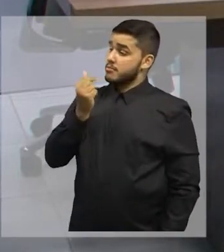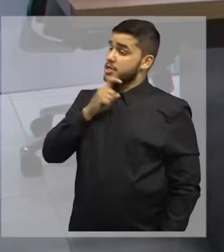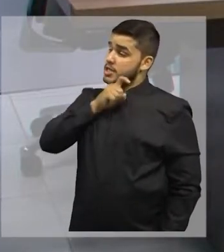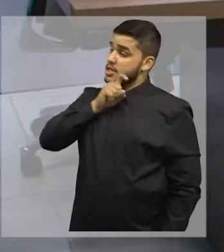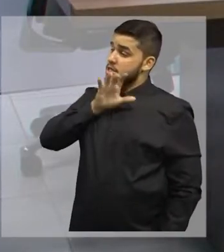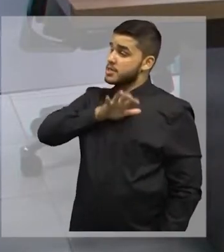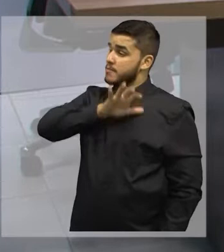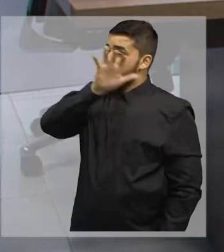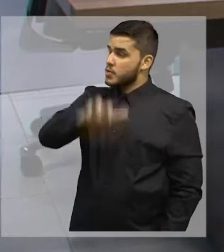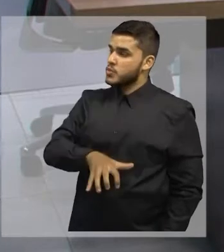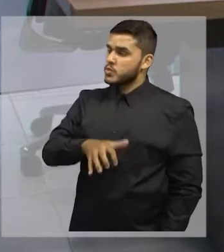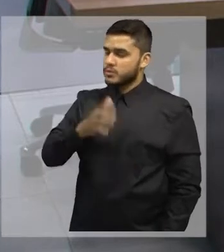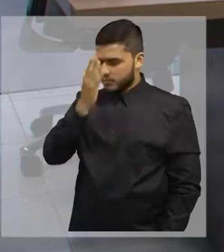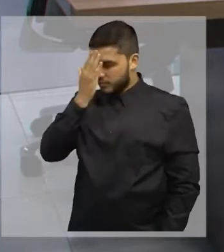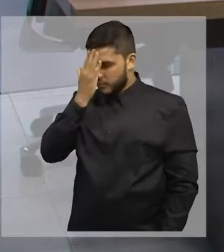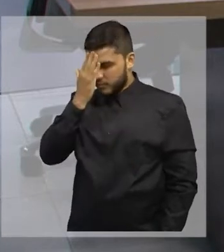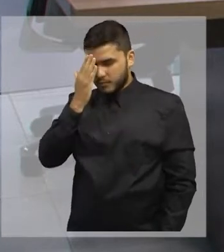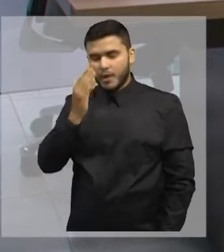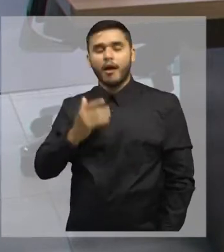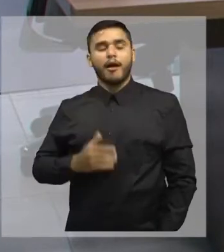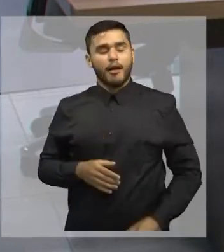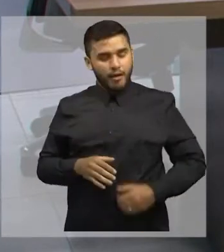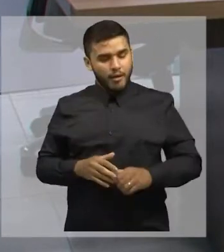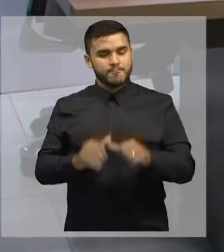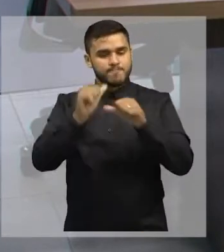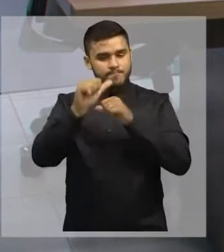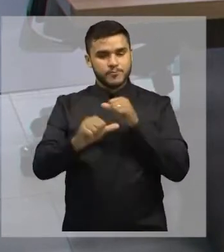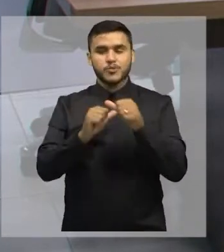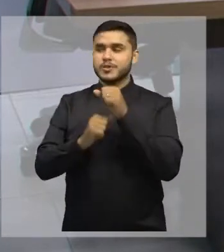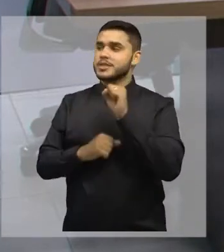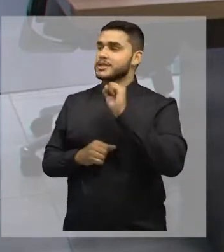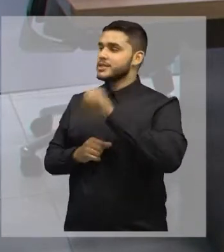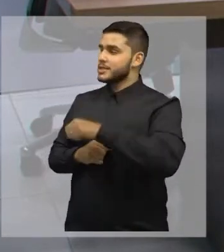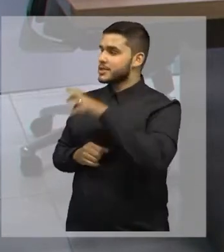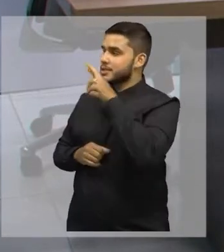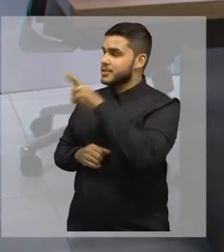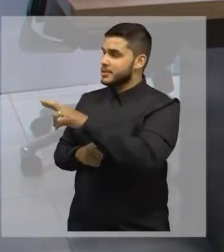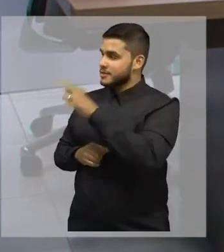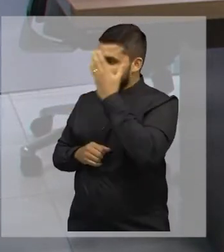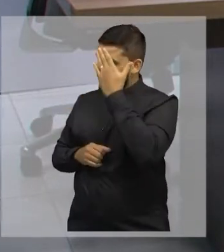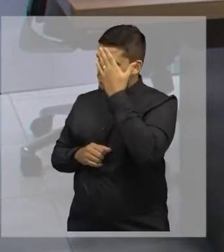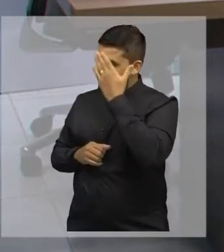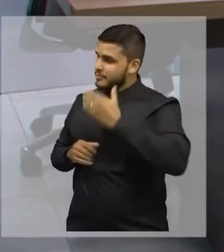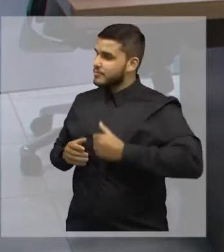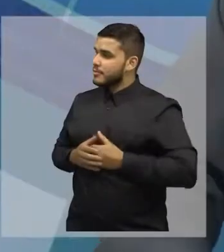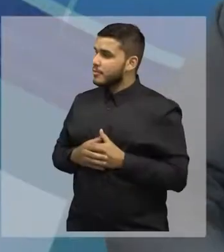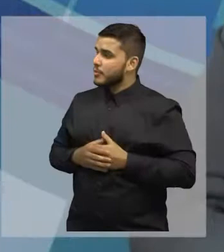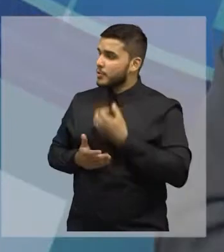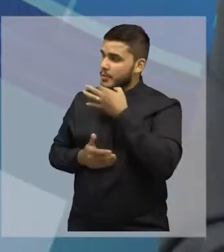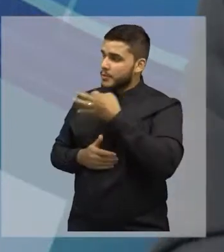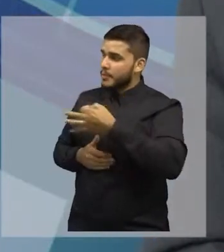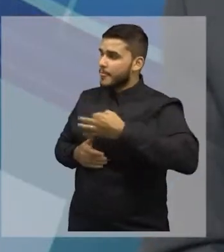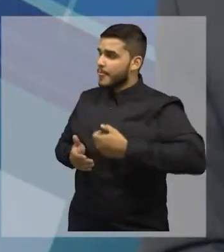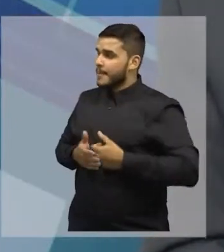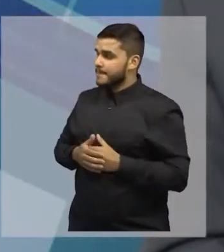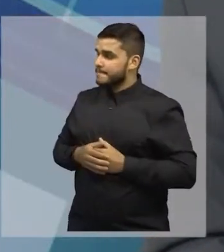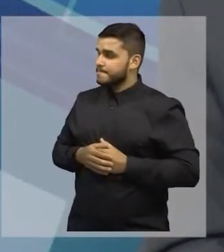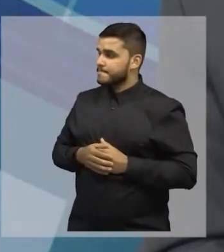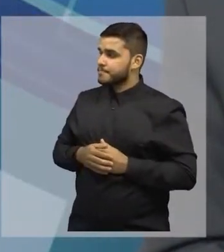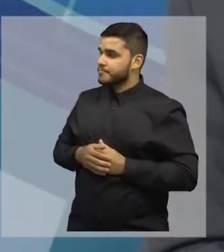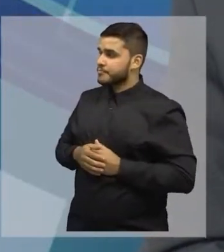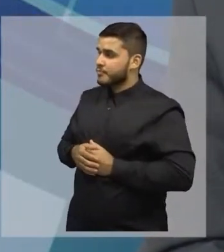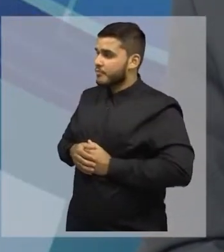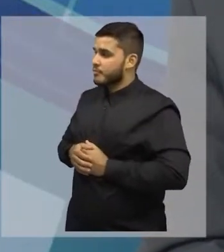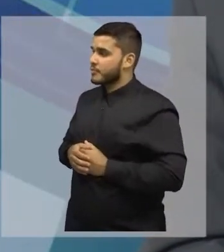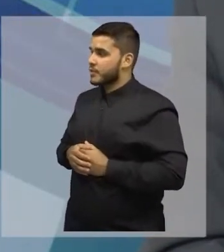sim, tem uma prevalência, uma influência muito grande sobre os deputados e senadores. Olha, tá, assim, Revira as